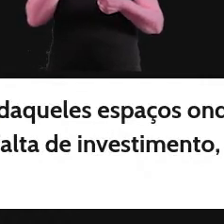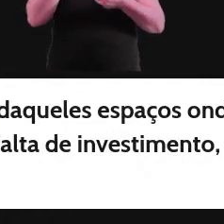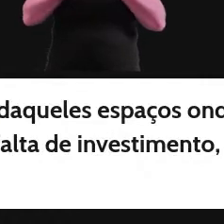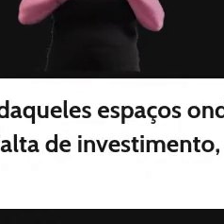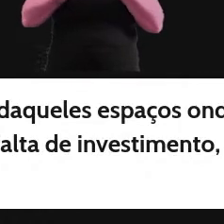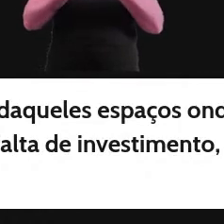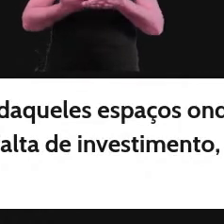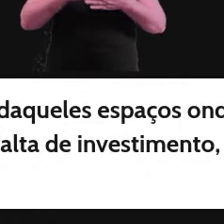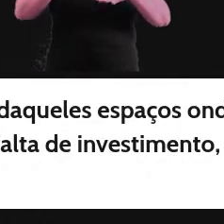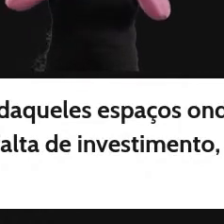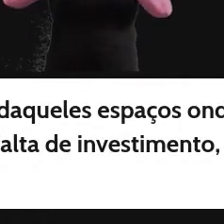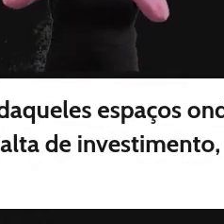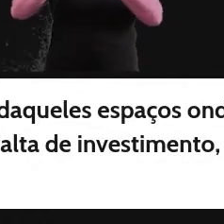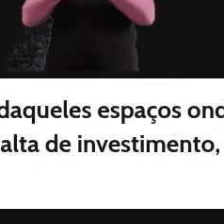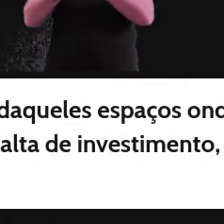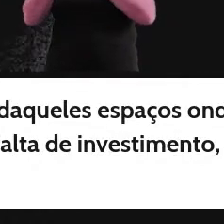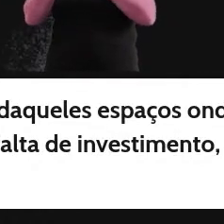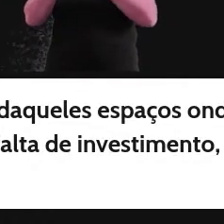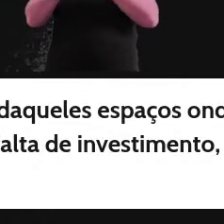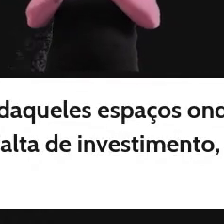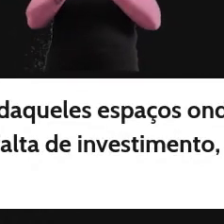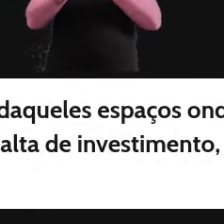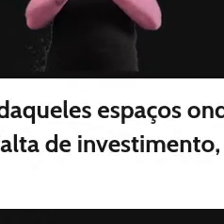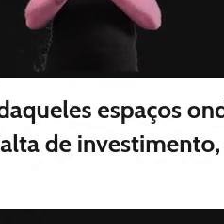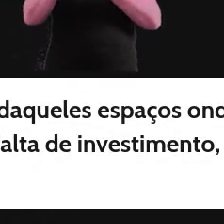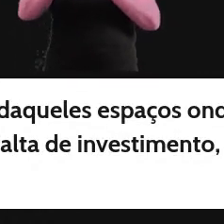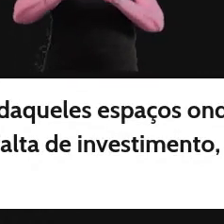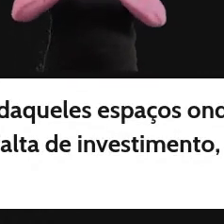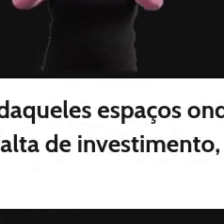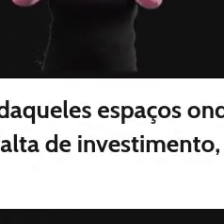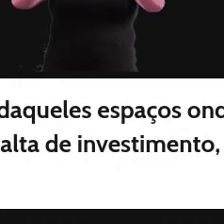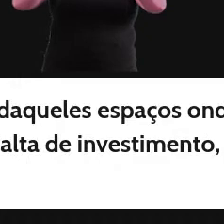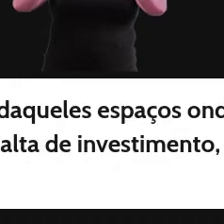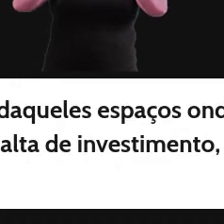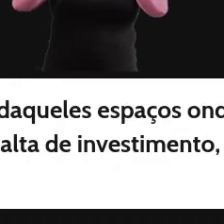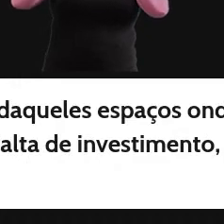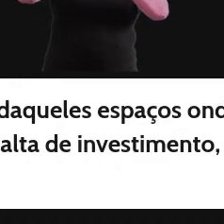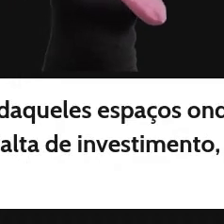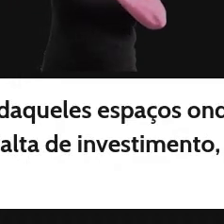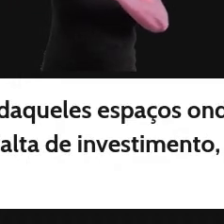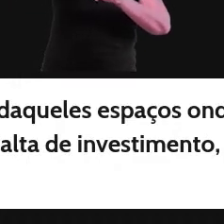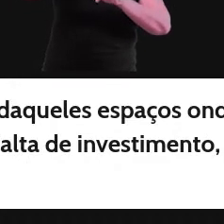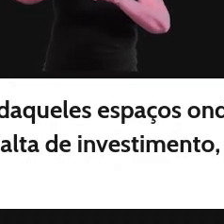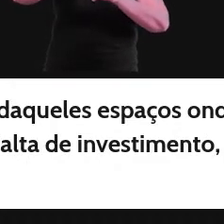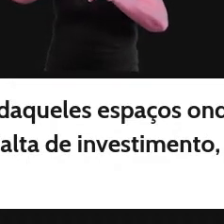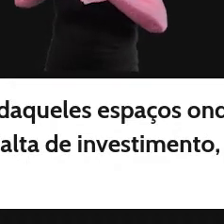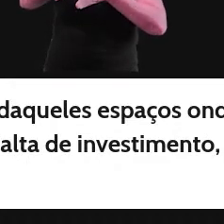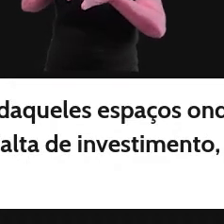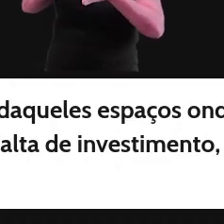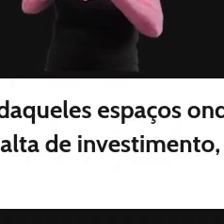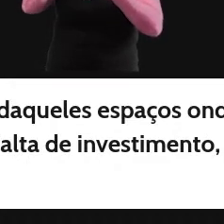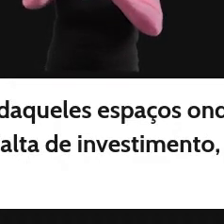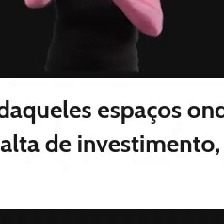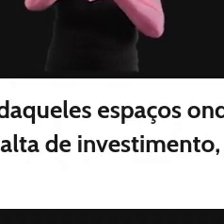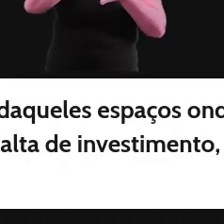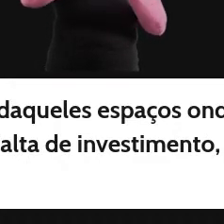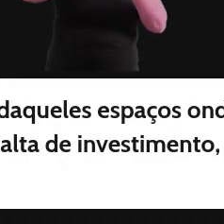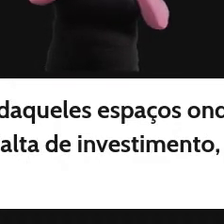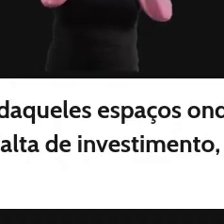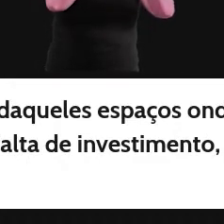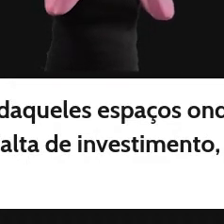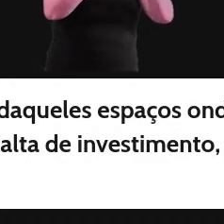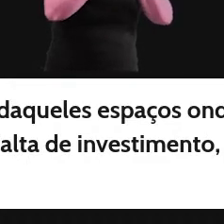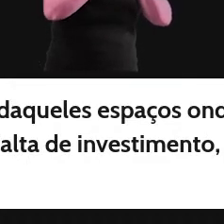Algumas iniciativas, sim, por exemplo, prédios tombados, espaços estreitos, apesar de que temos normas e